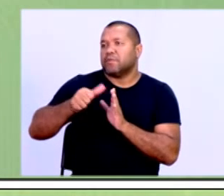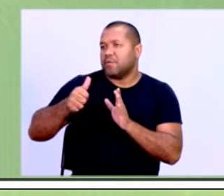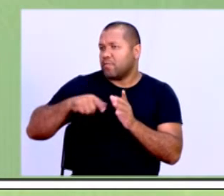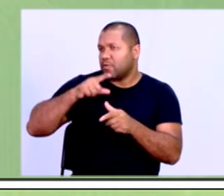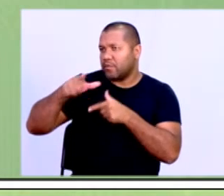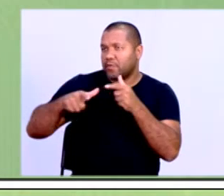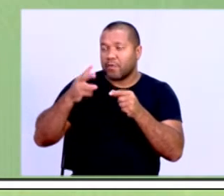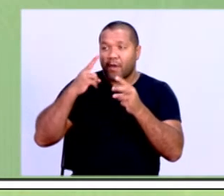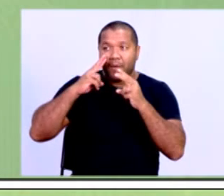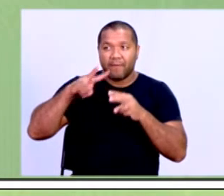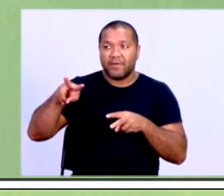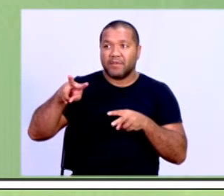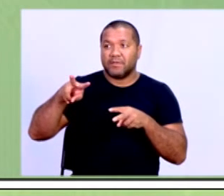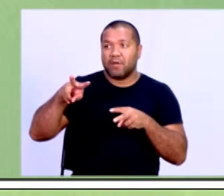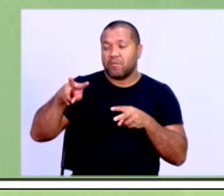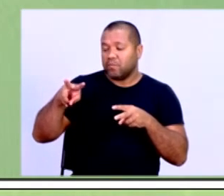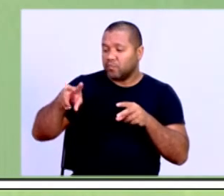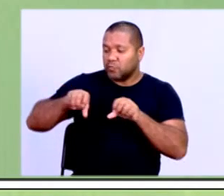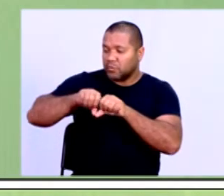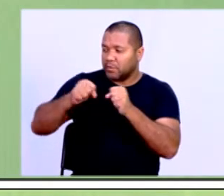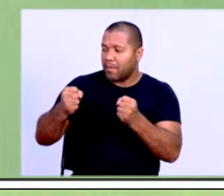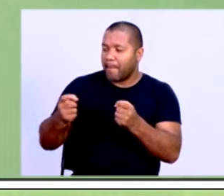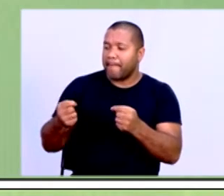mais próximo do mundo real.